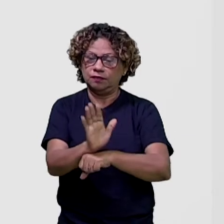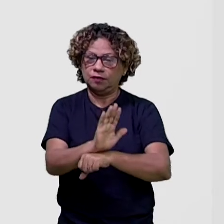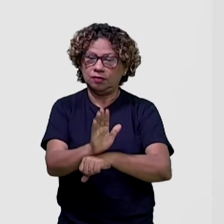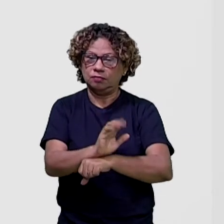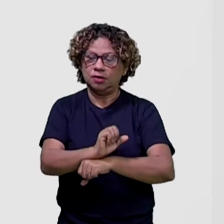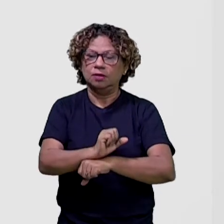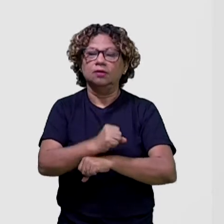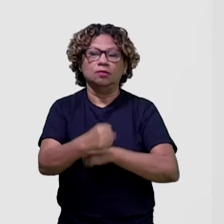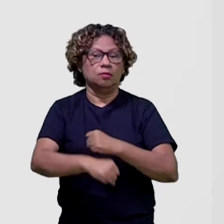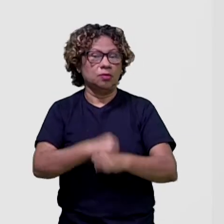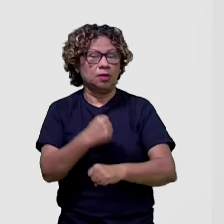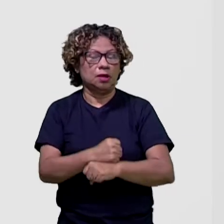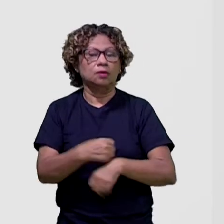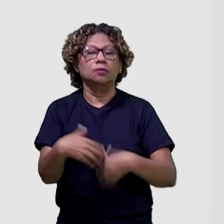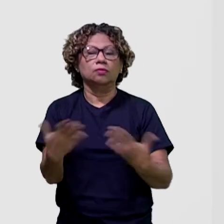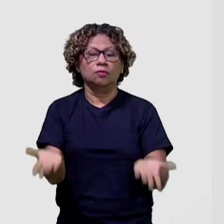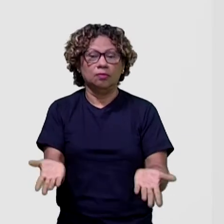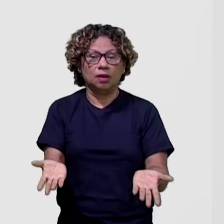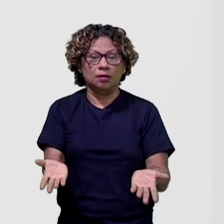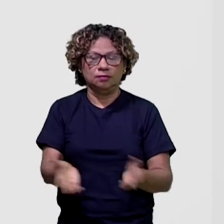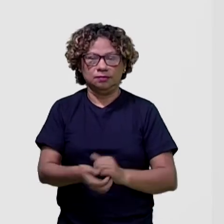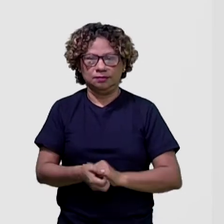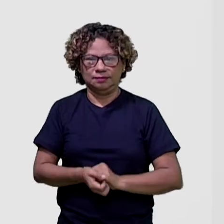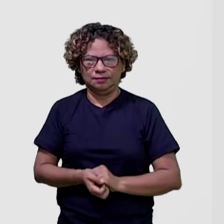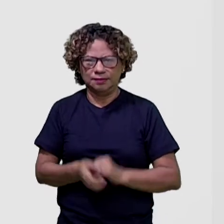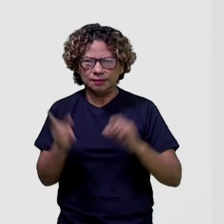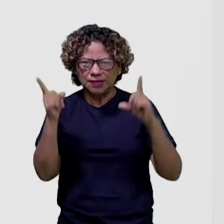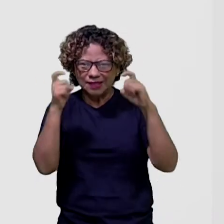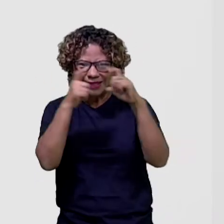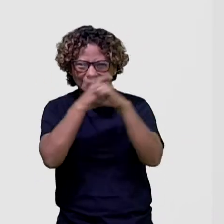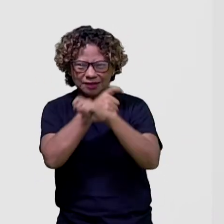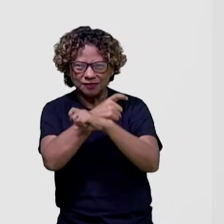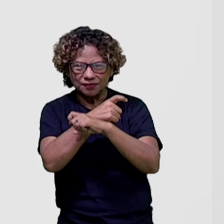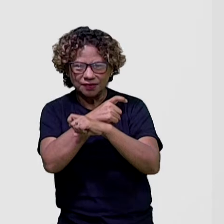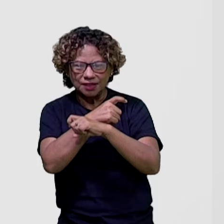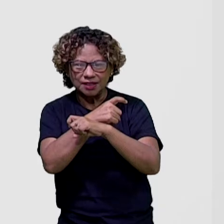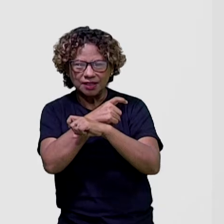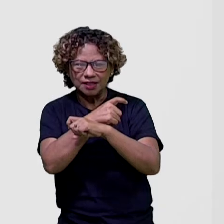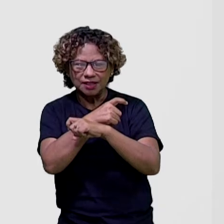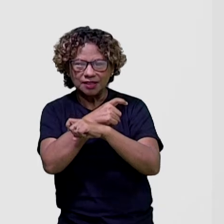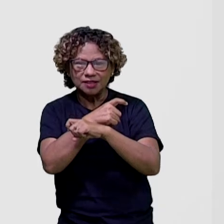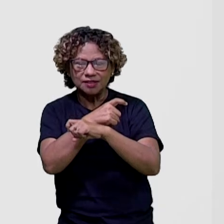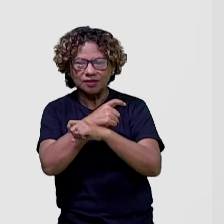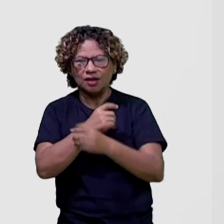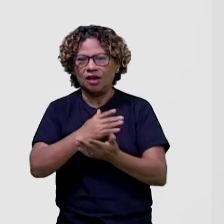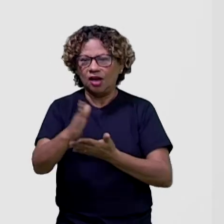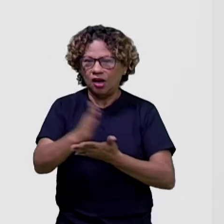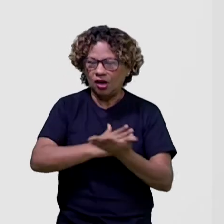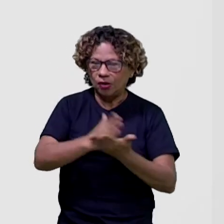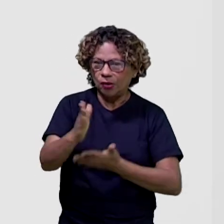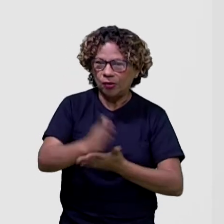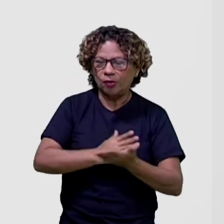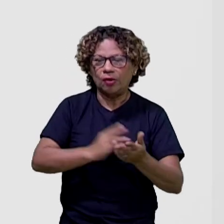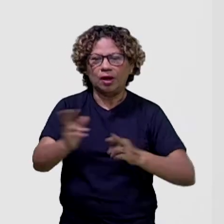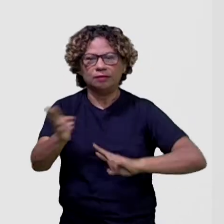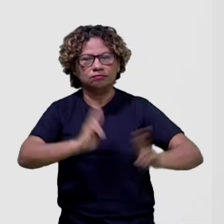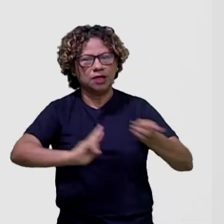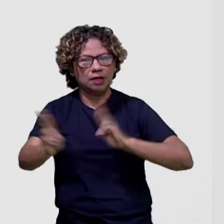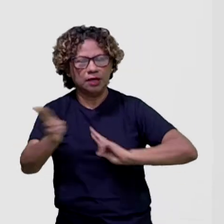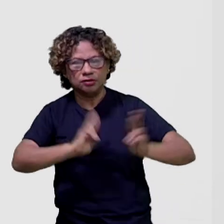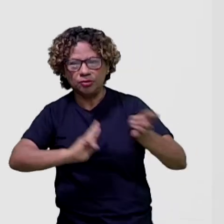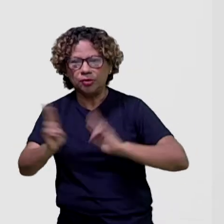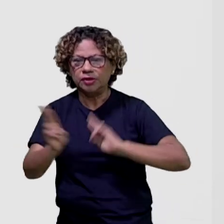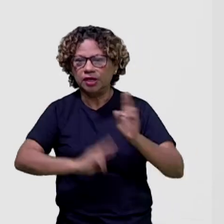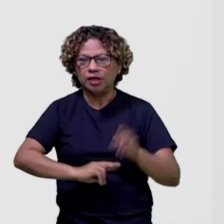ano? Essa daí tá difícil, né? Não sei, a gente está tendo um público bem dividido ali entre o